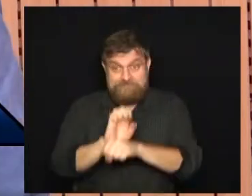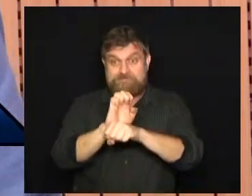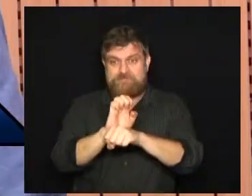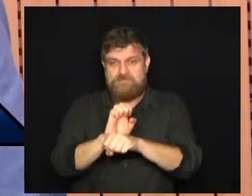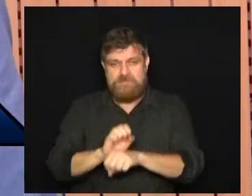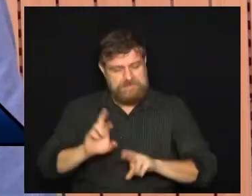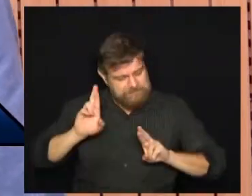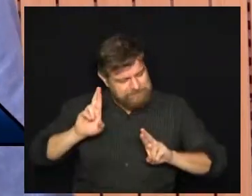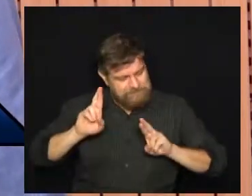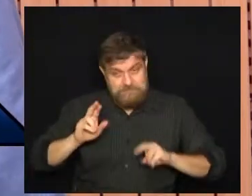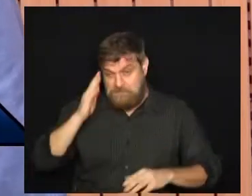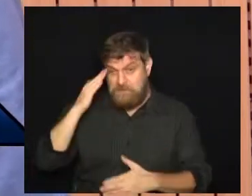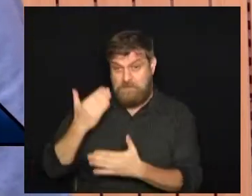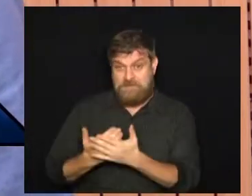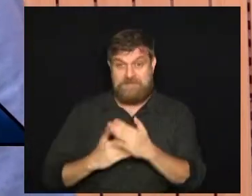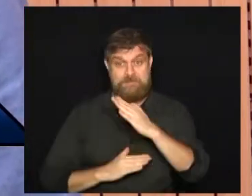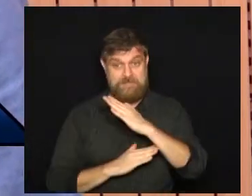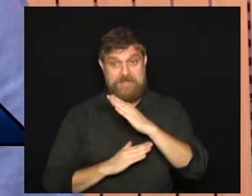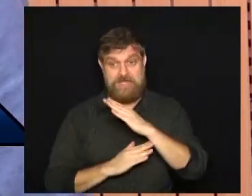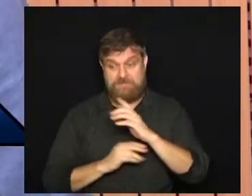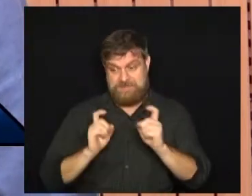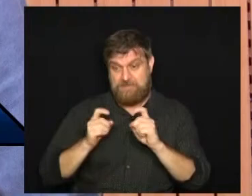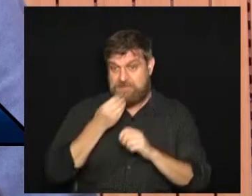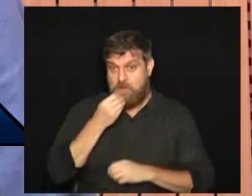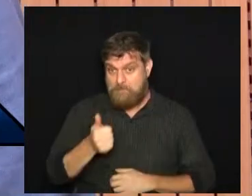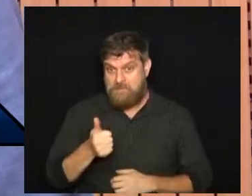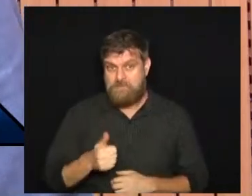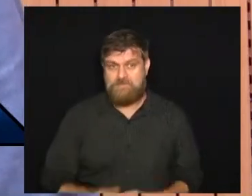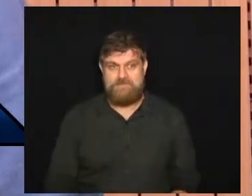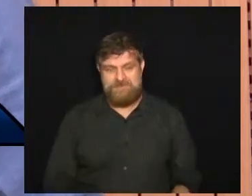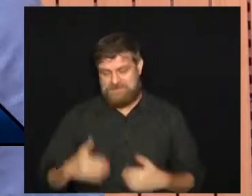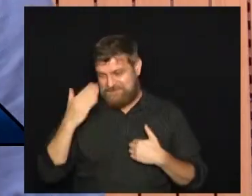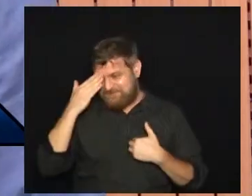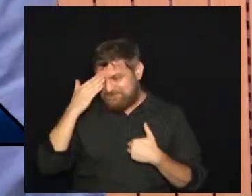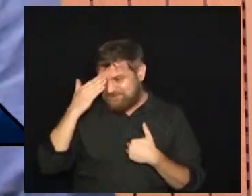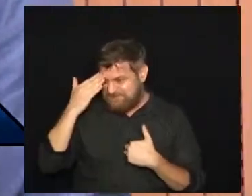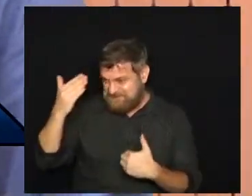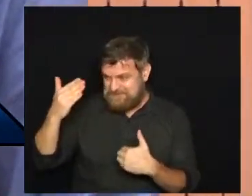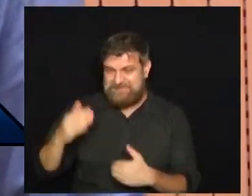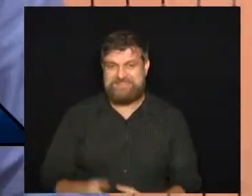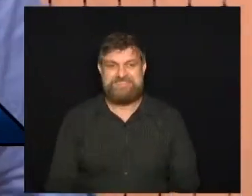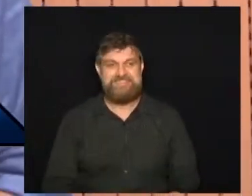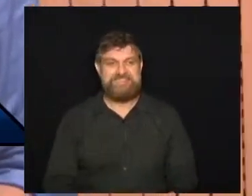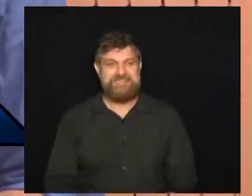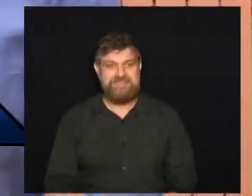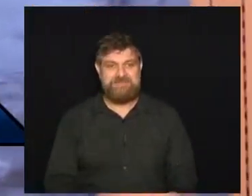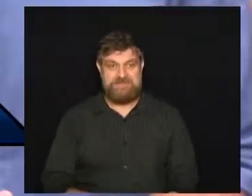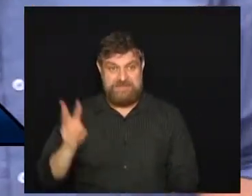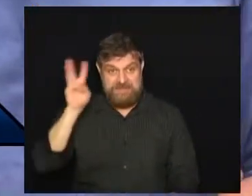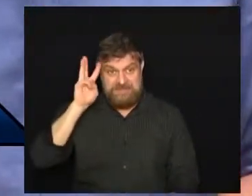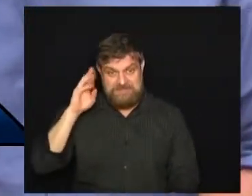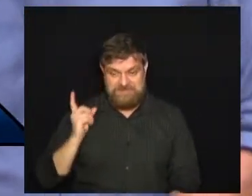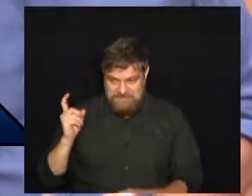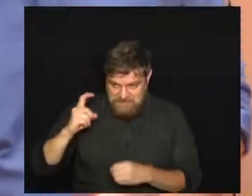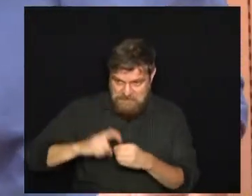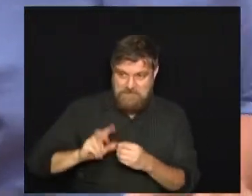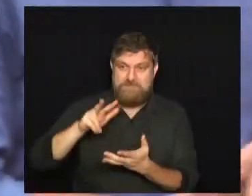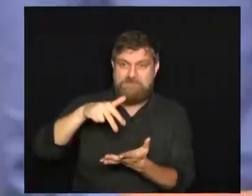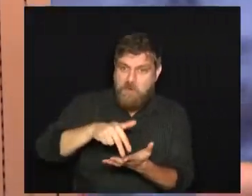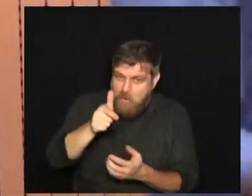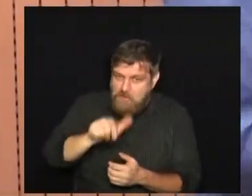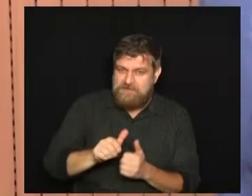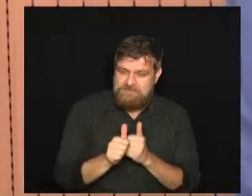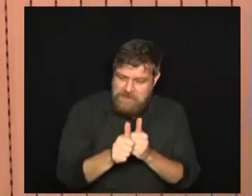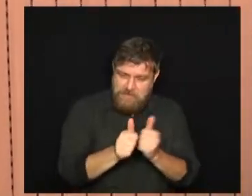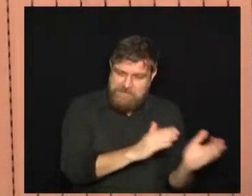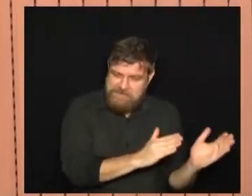que vai ser muito bom para essa casa aqui. Vale a pena acompanhar, né, vereador? Muito obrigada pela participação. Terça-feira a gente está aqui de volta acompanhando tudo sobre